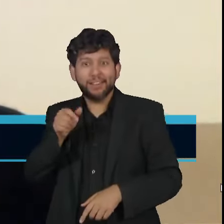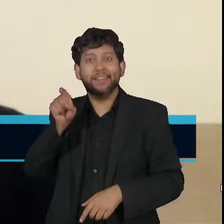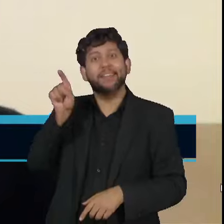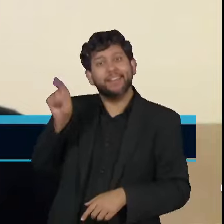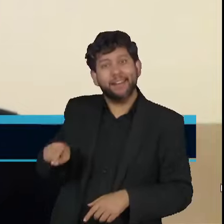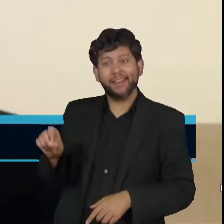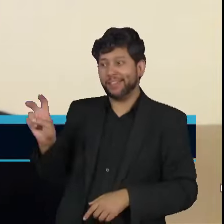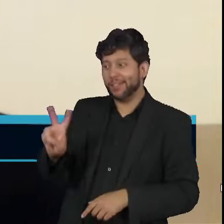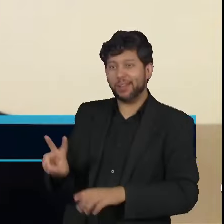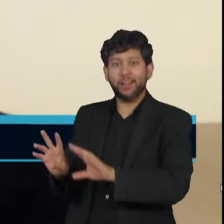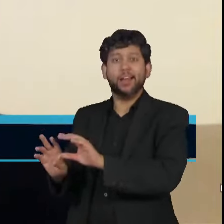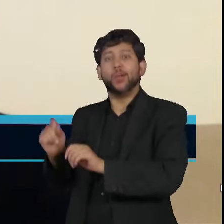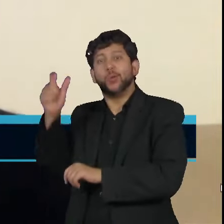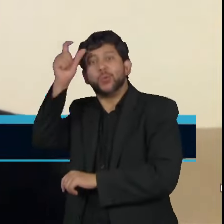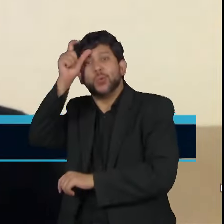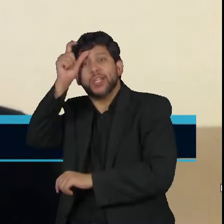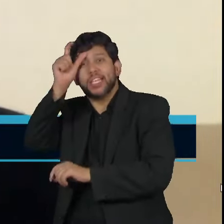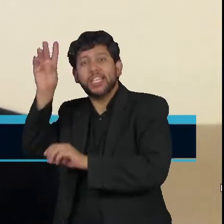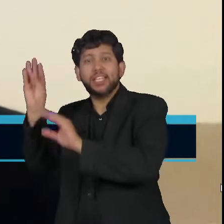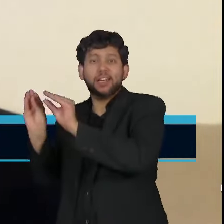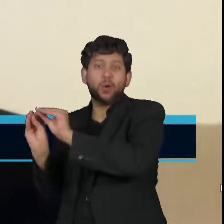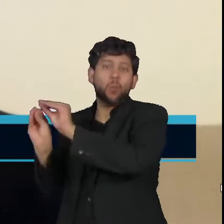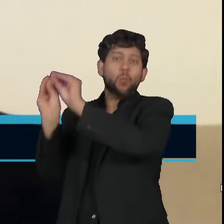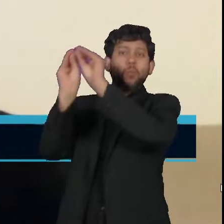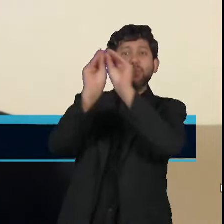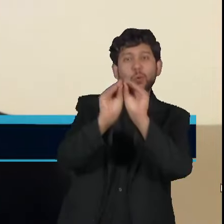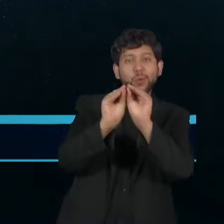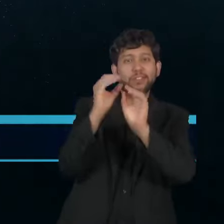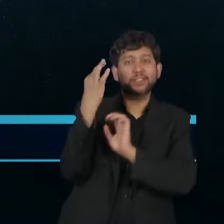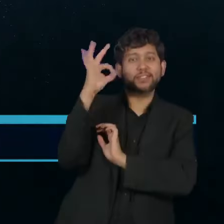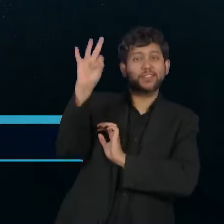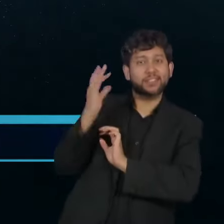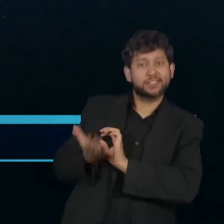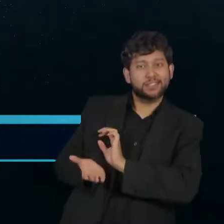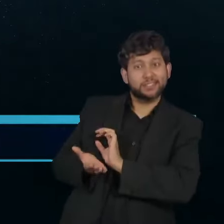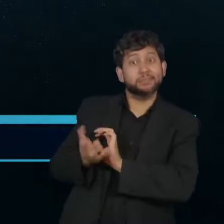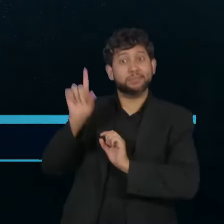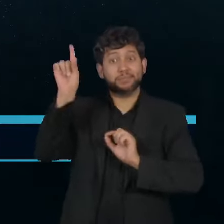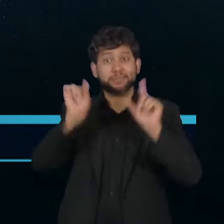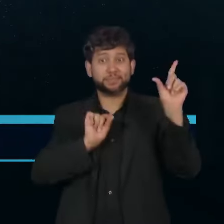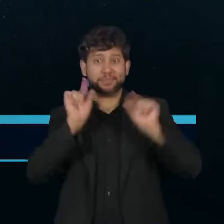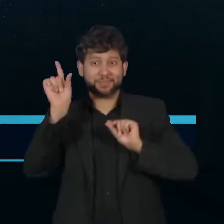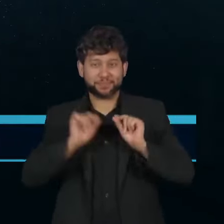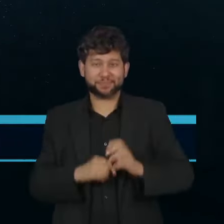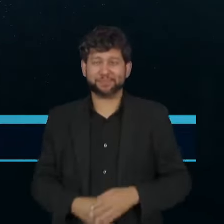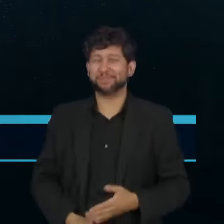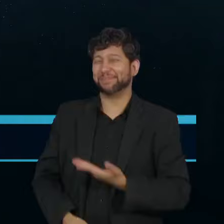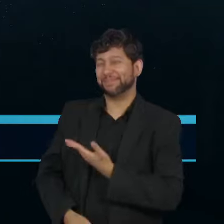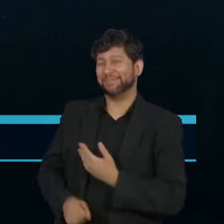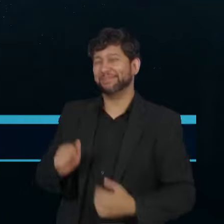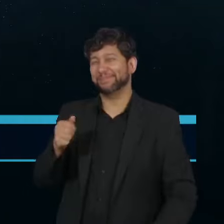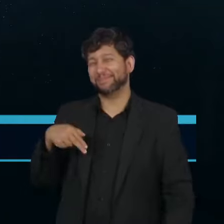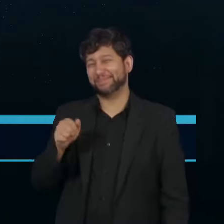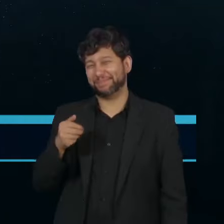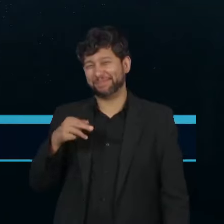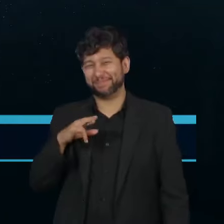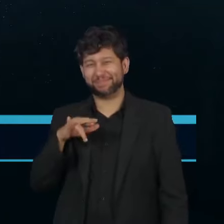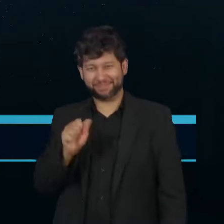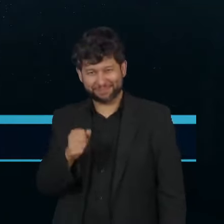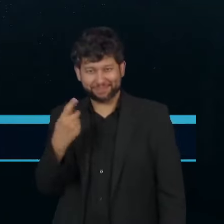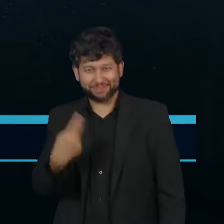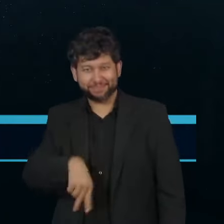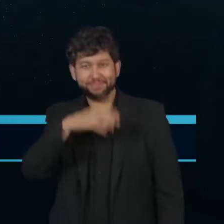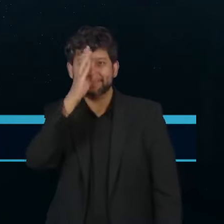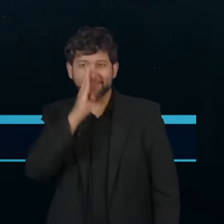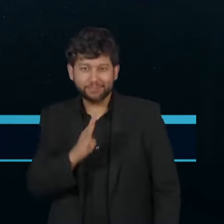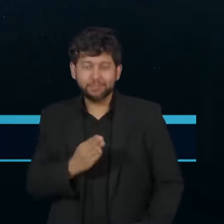alter que sai da Turquia e vai para a França Ana Maria desenvolveu sua carreira artística no Brasil a